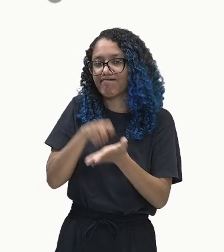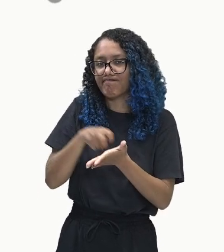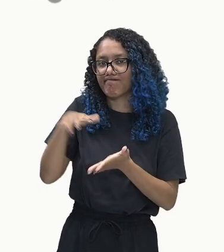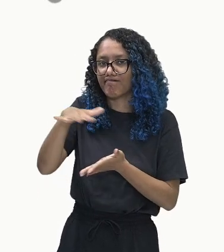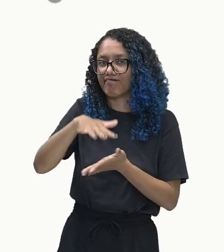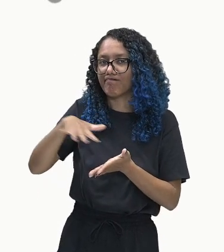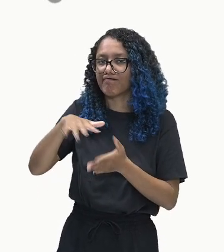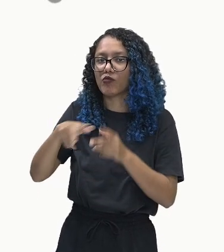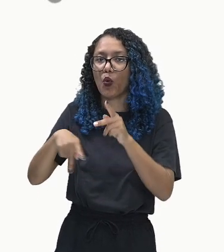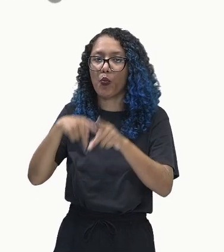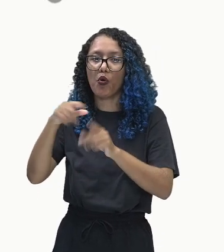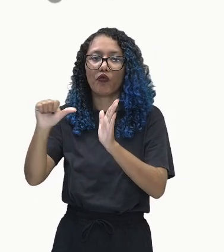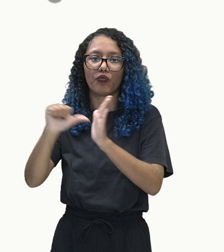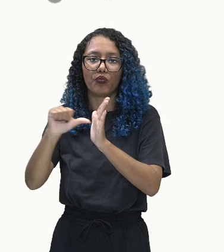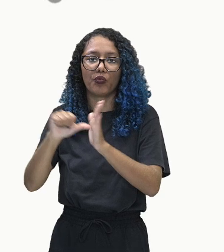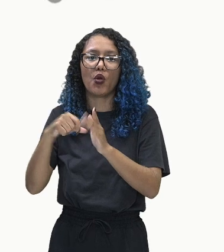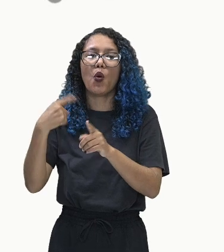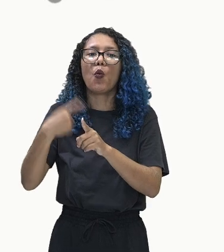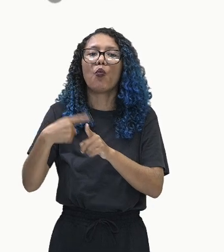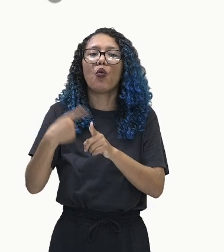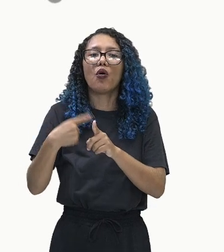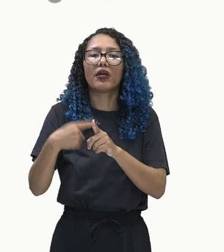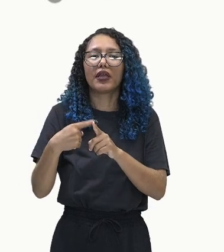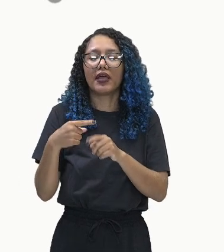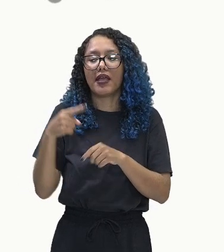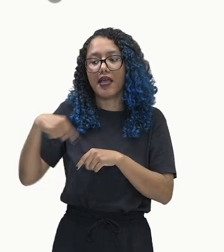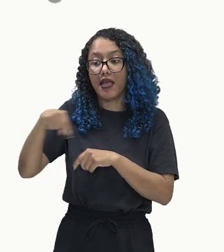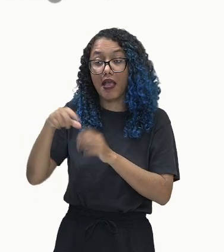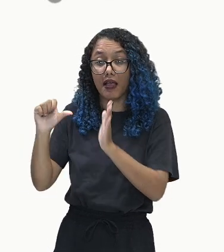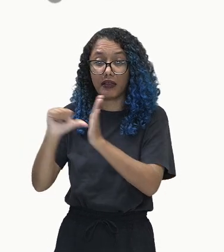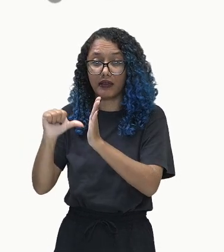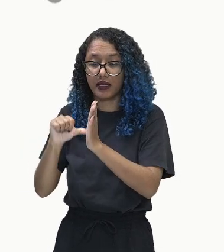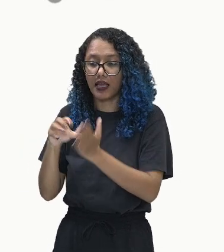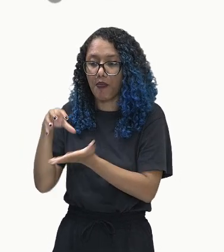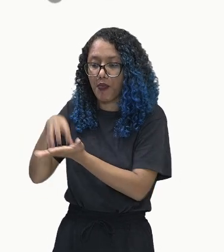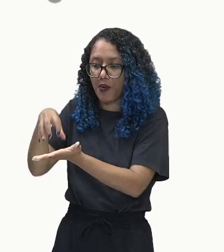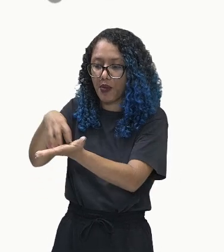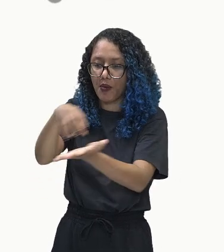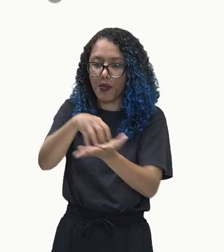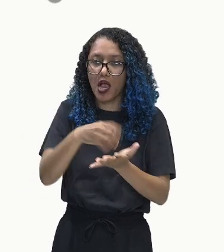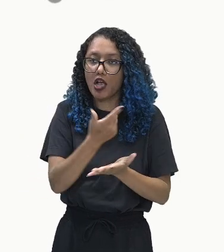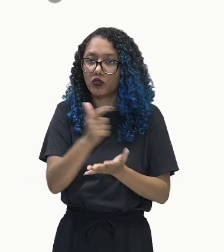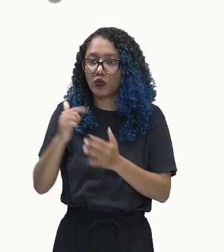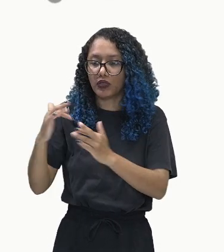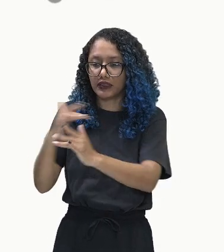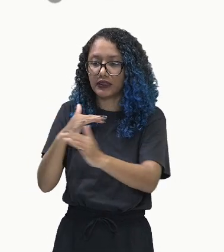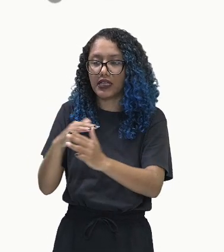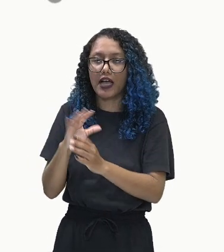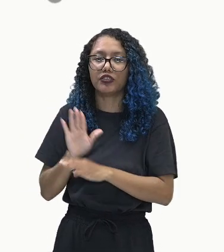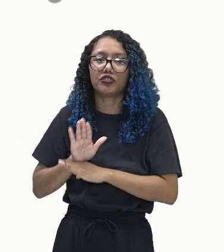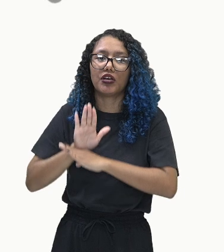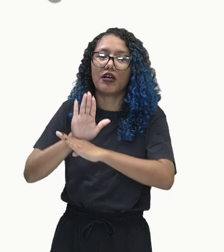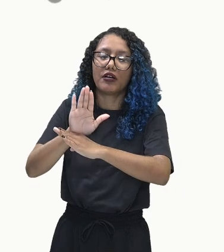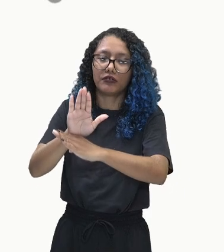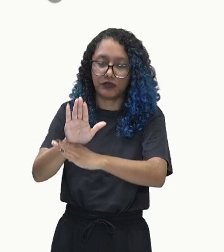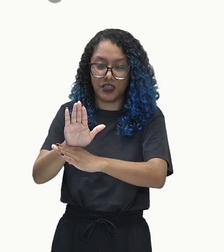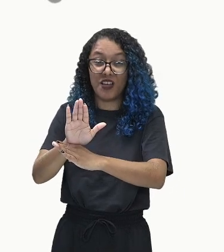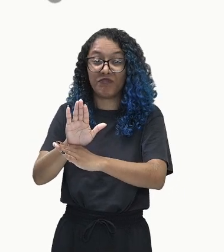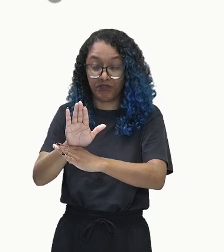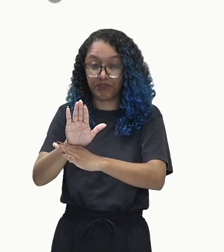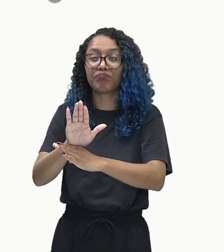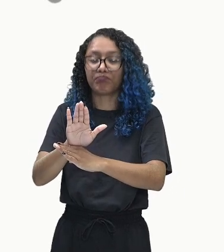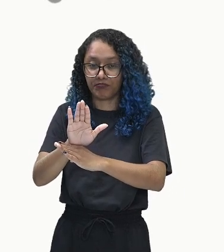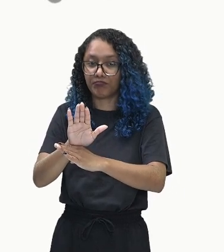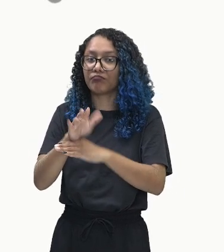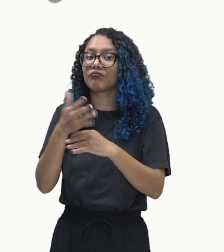que haviam apoiado os núcleos gregos, tá? Então lembra que é Atenas a principal cidade,